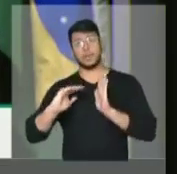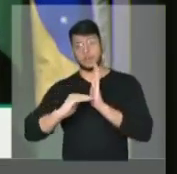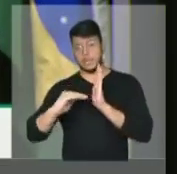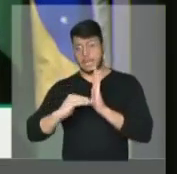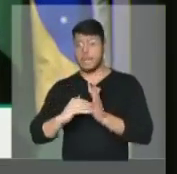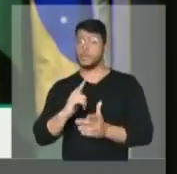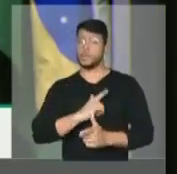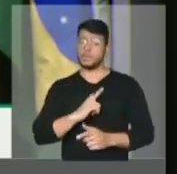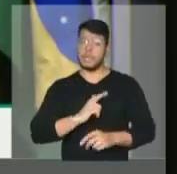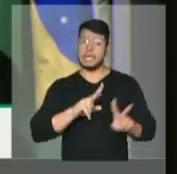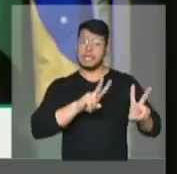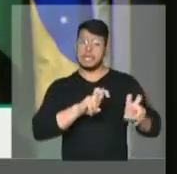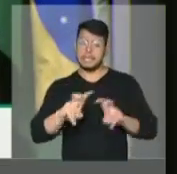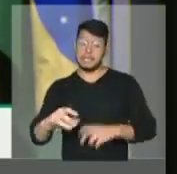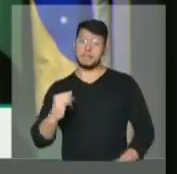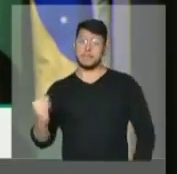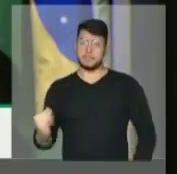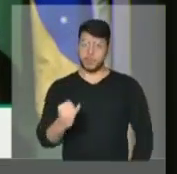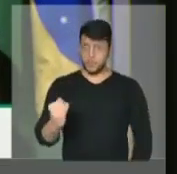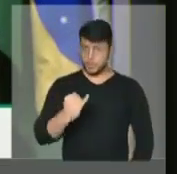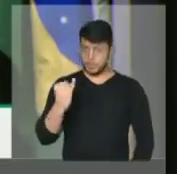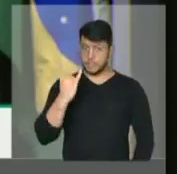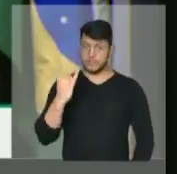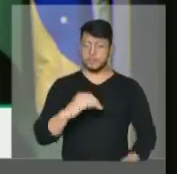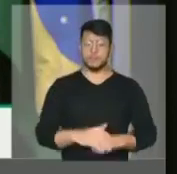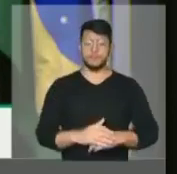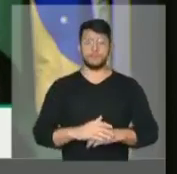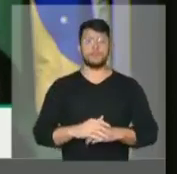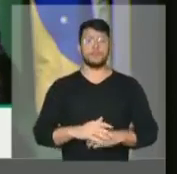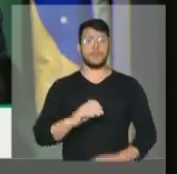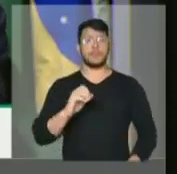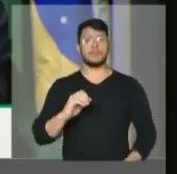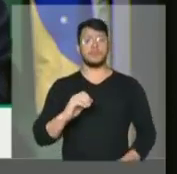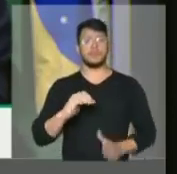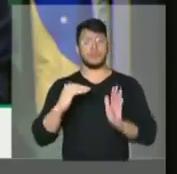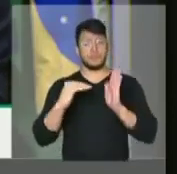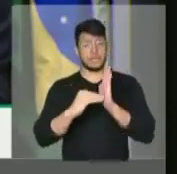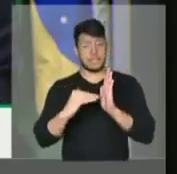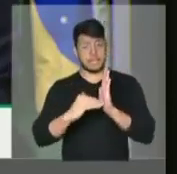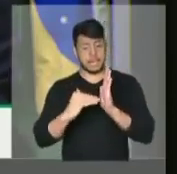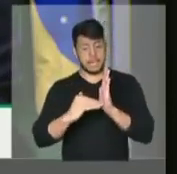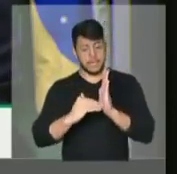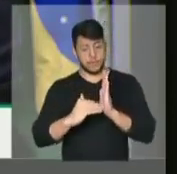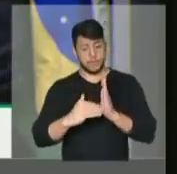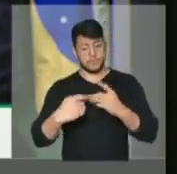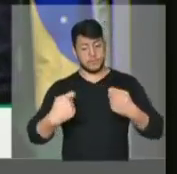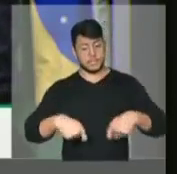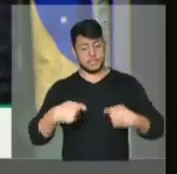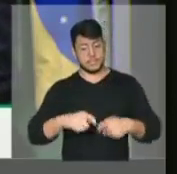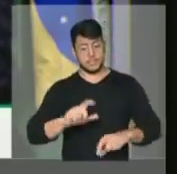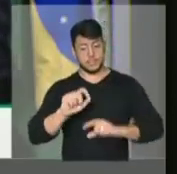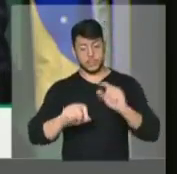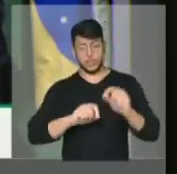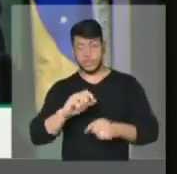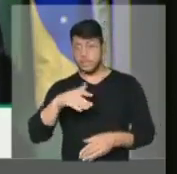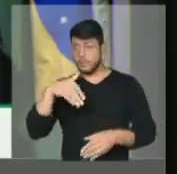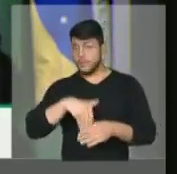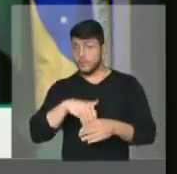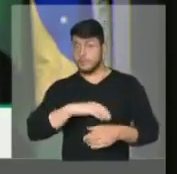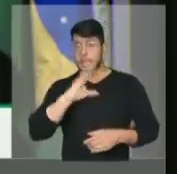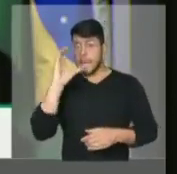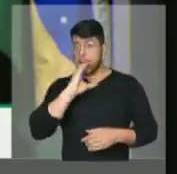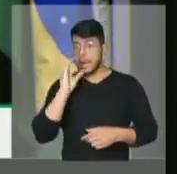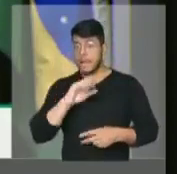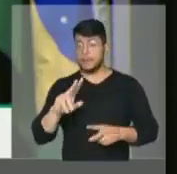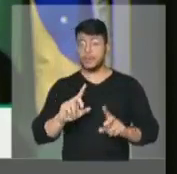importantes a examinar. O Senado precisa, inclusive, votar o que já votamos